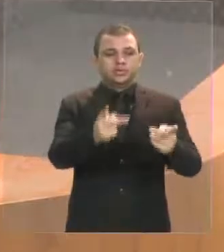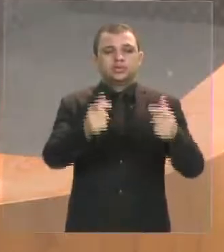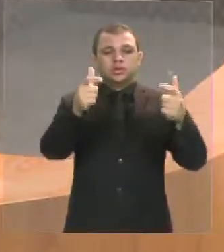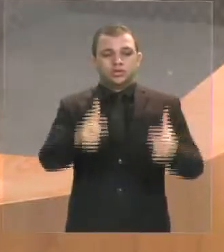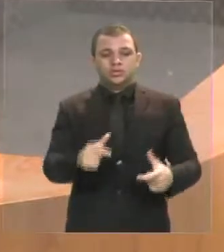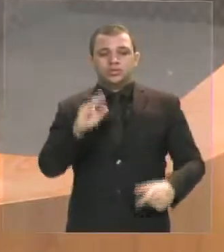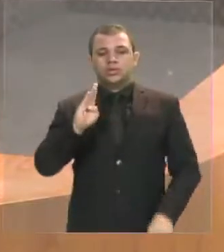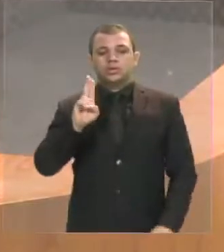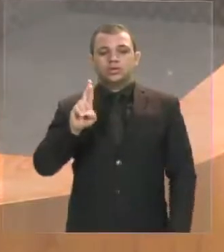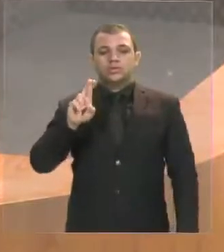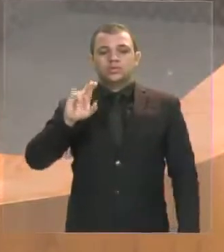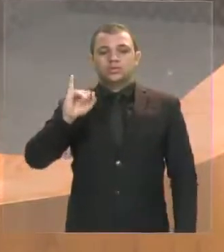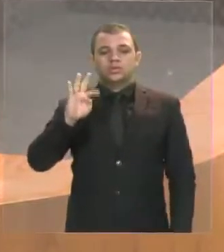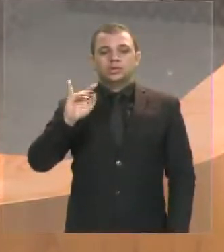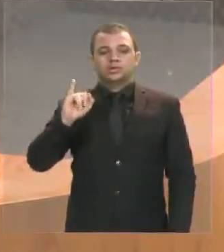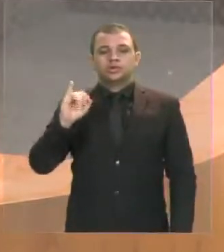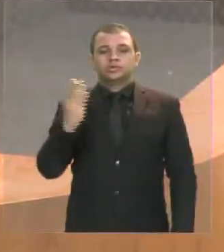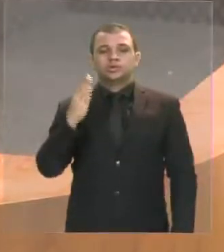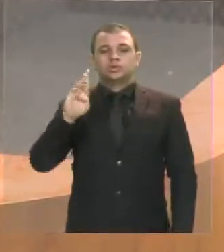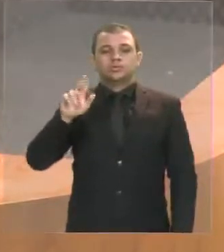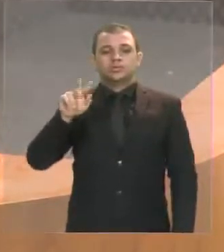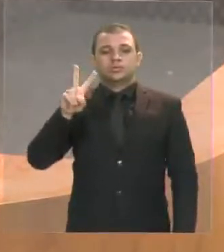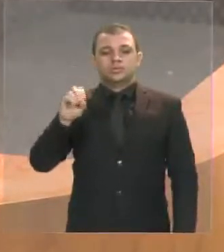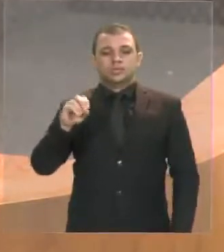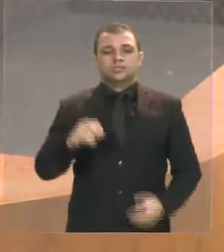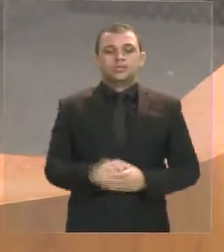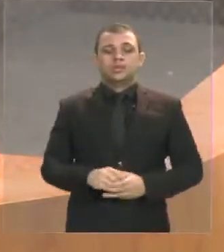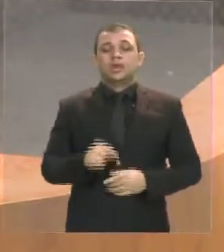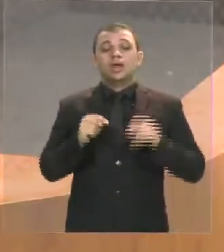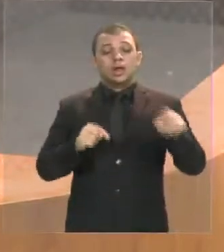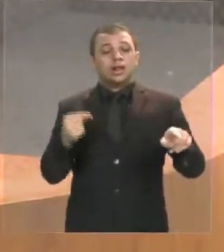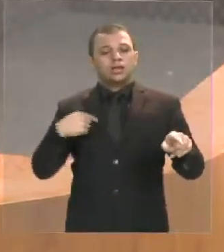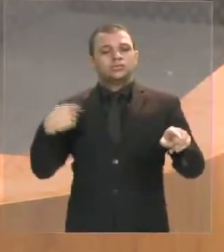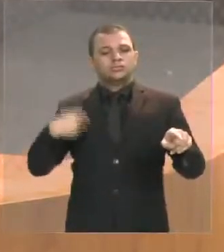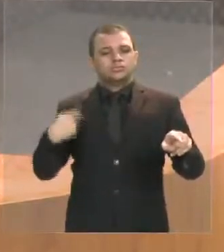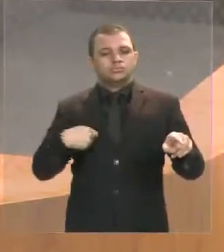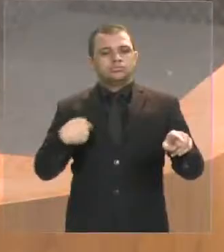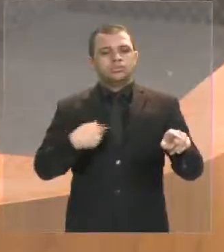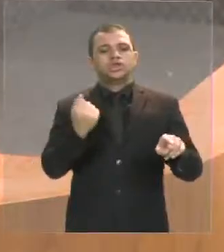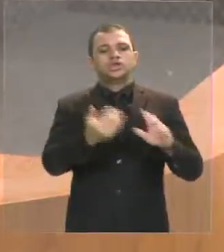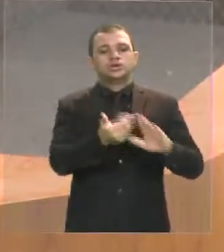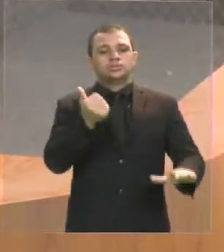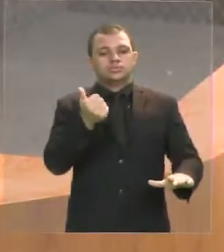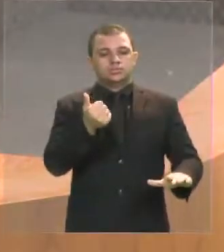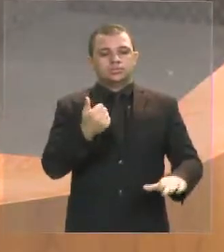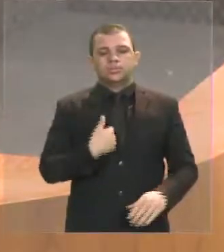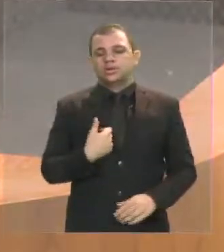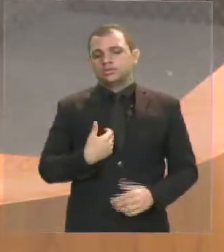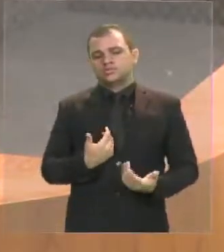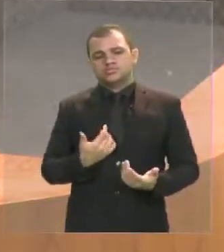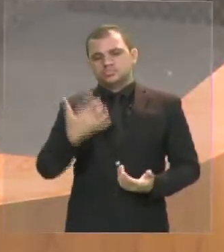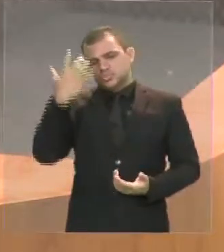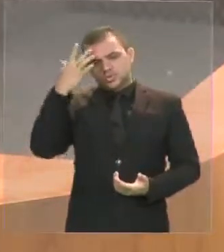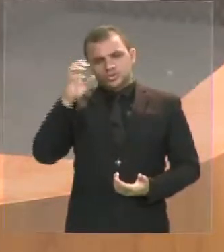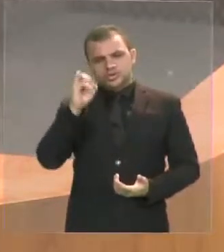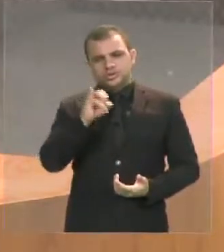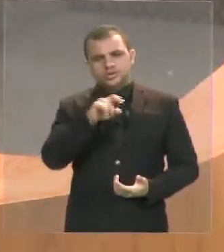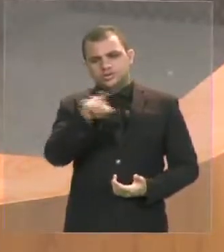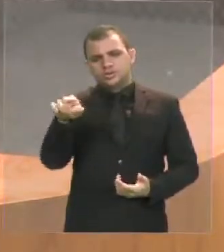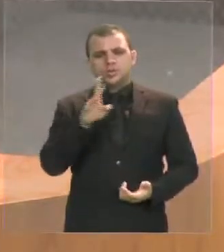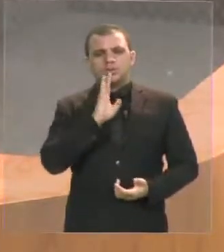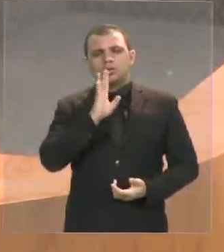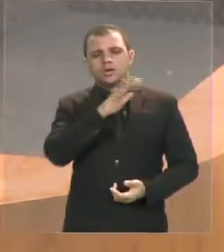E de lá, eu tinha viajado com pouco dinheiro, precisei sacar um dinheiro, deputado Júnior Verde. Eu não sei quem conhece a região bem lá, mas